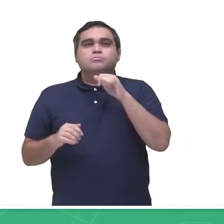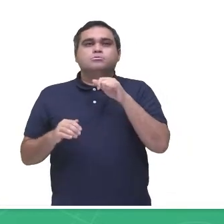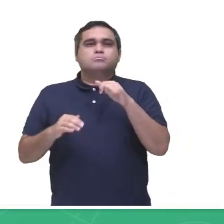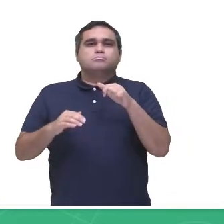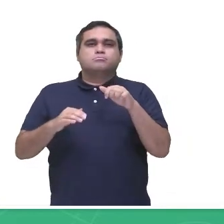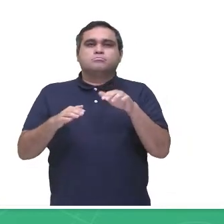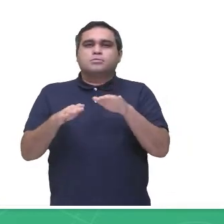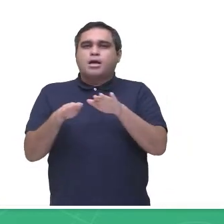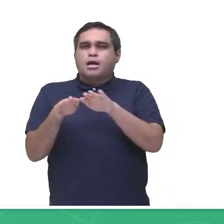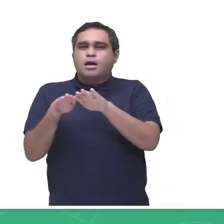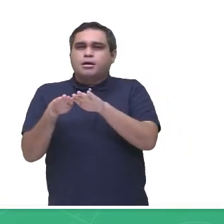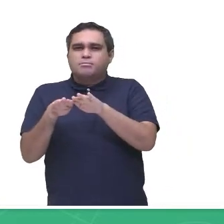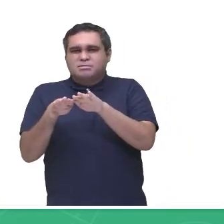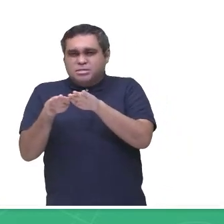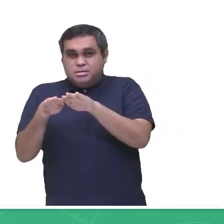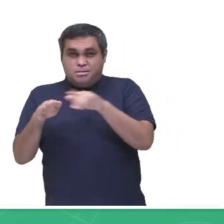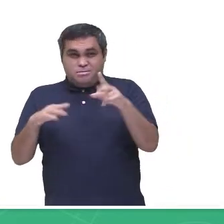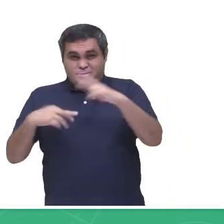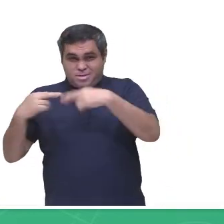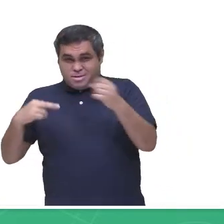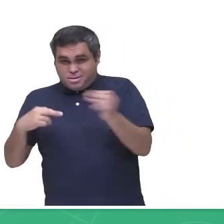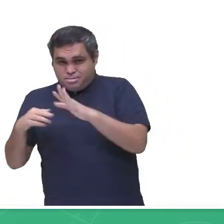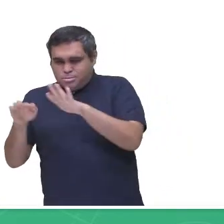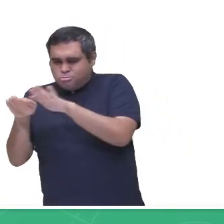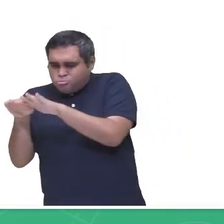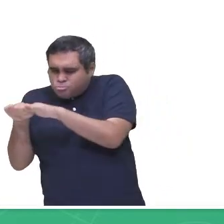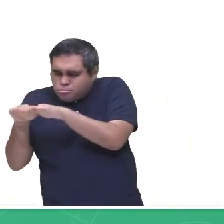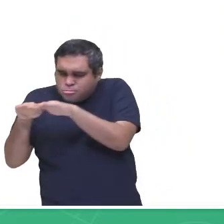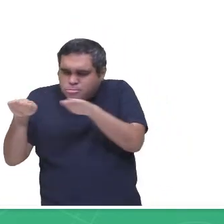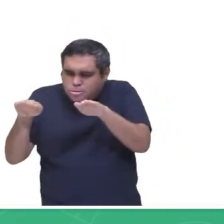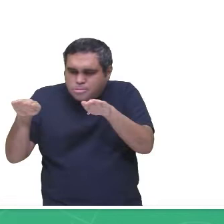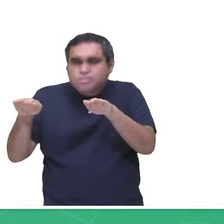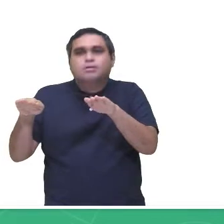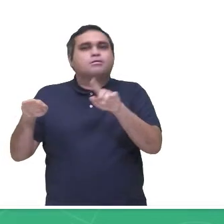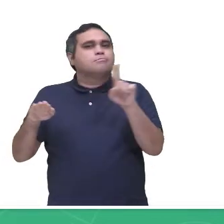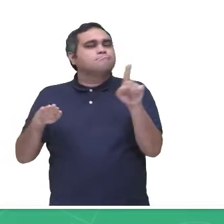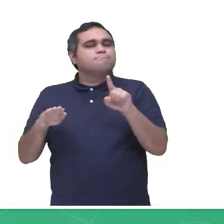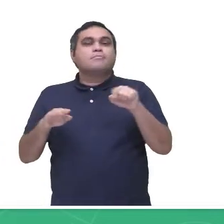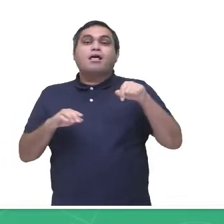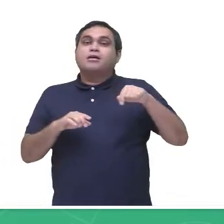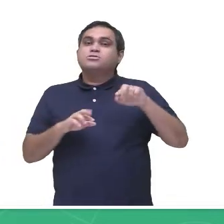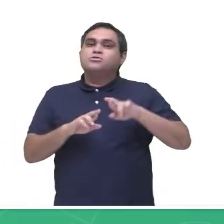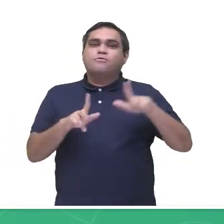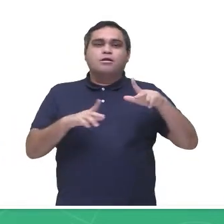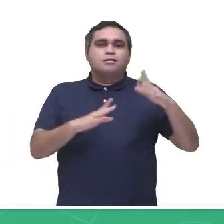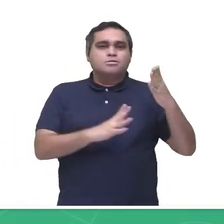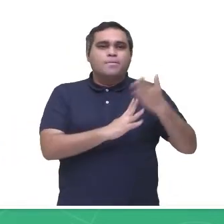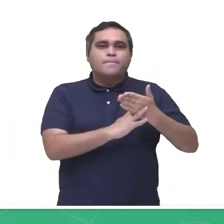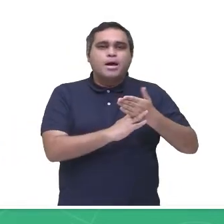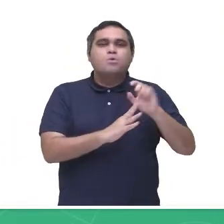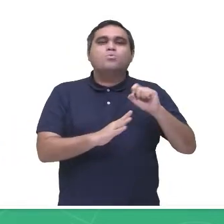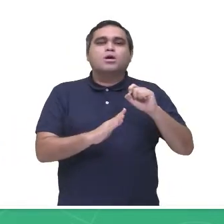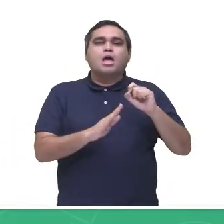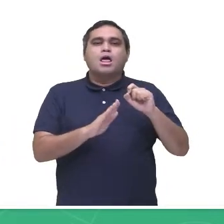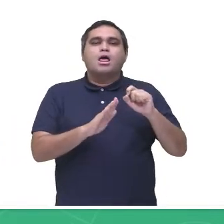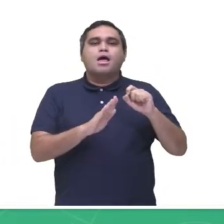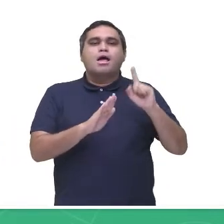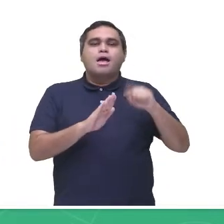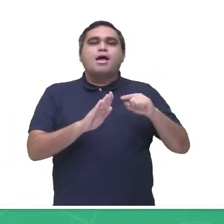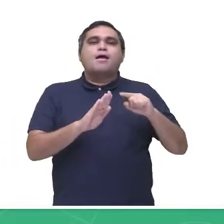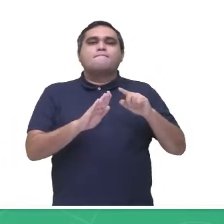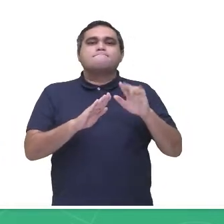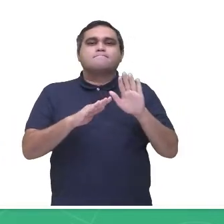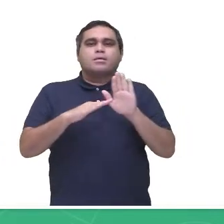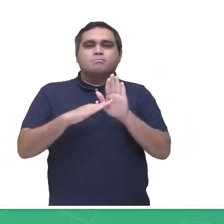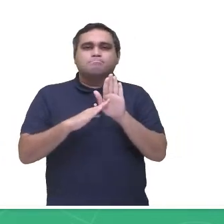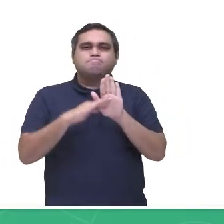Renascimento, nós tínhamos simetria. Agora, no barroco, nós temos a composição assimétrica em diagonal, que se revela no